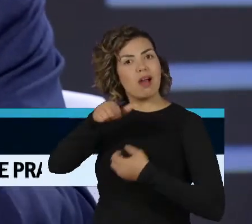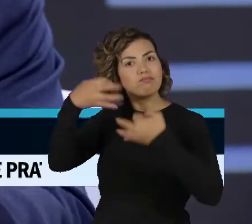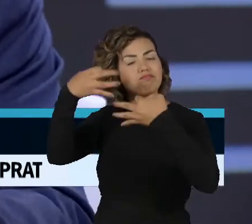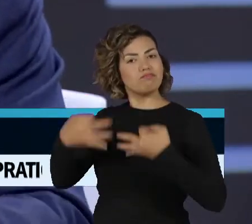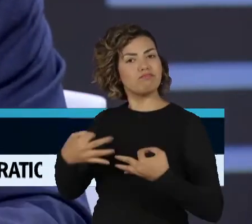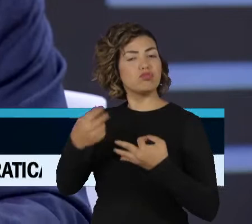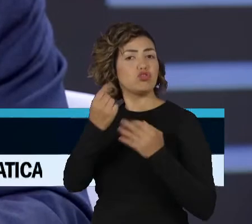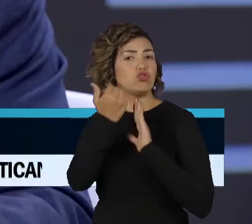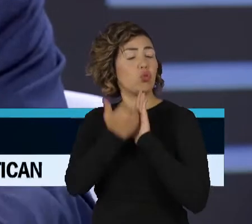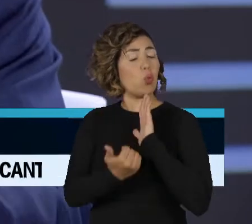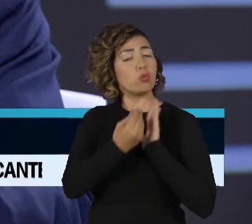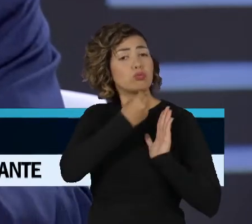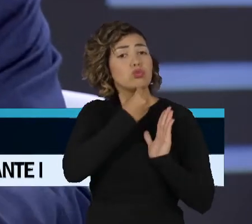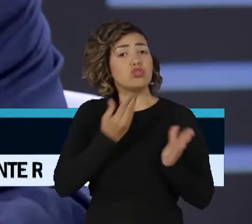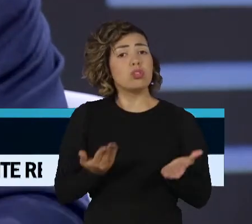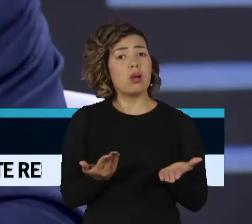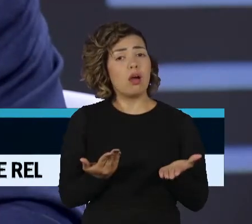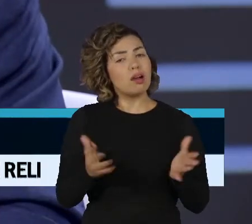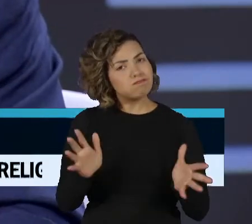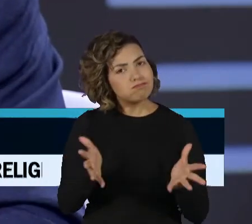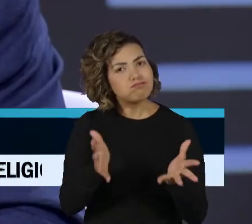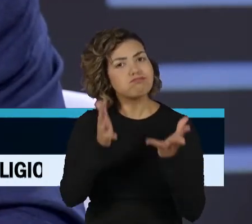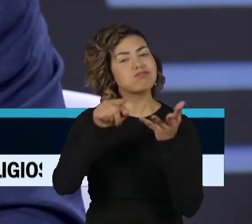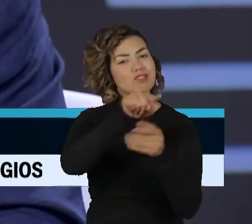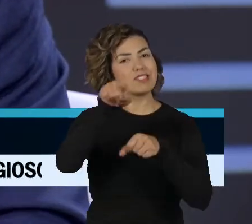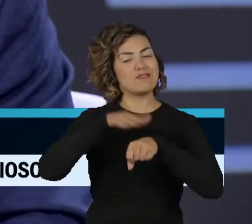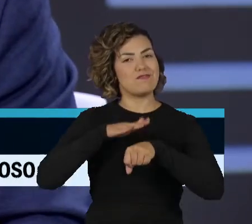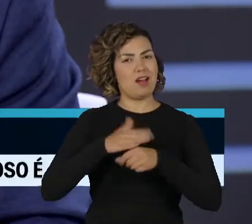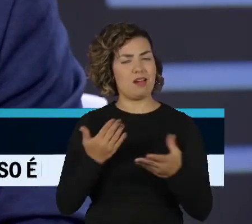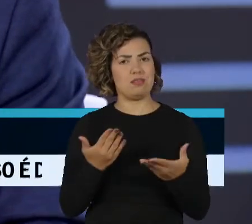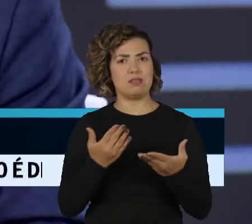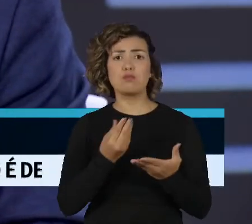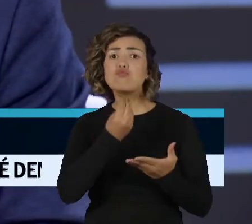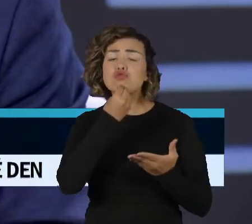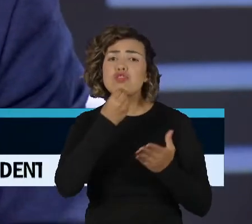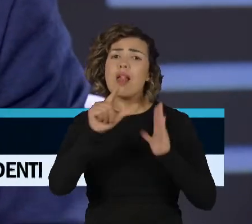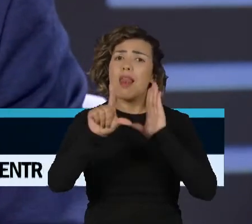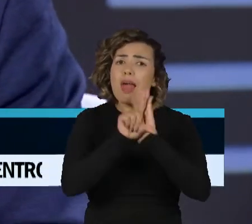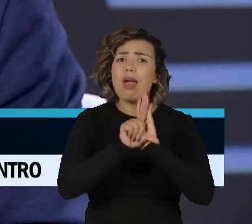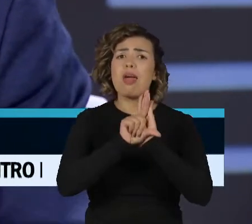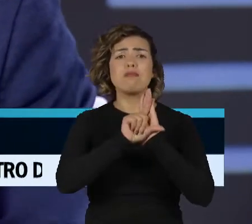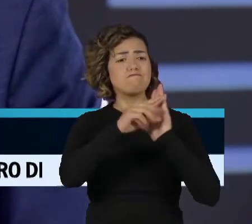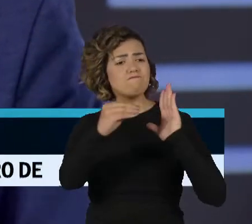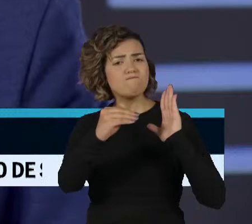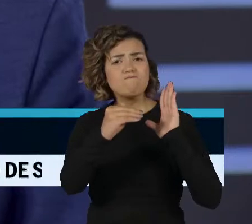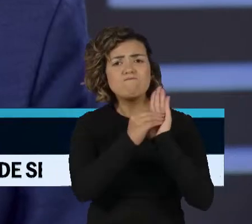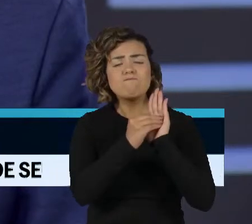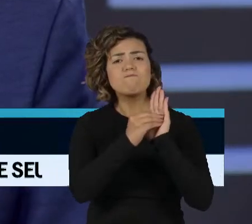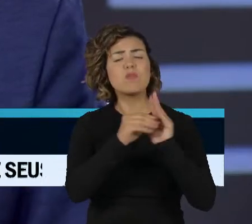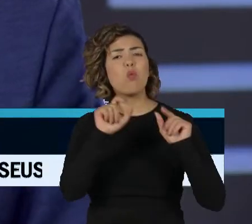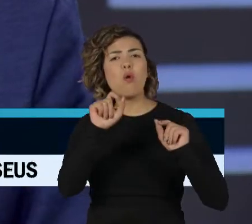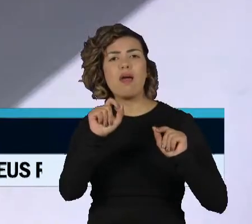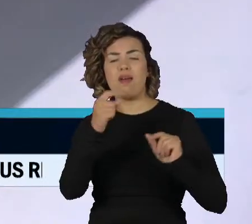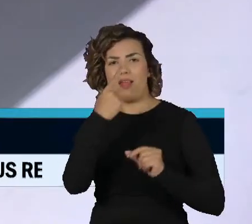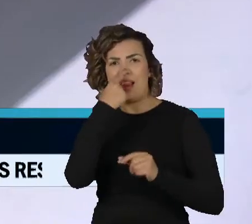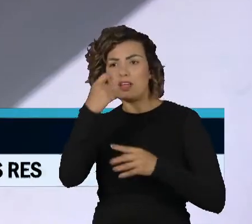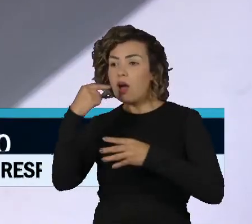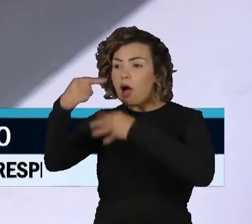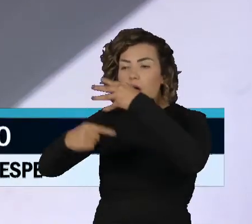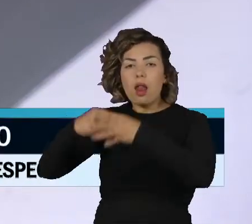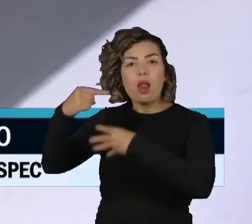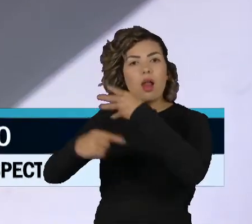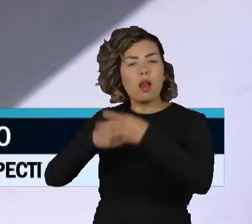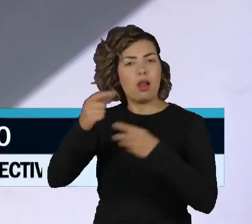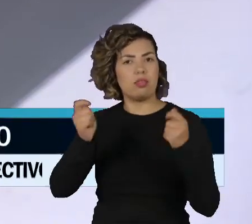também implementar a lei, a política nacional de resíduos sólidos, porque a disposição final de resíduos